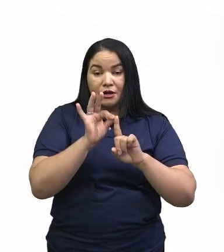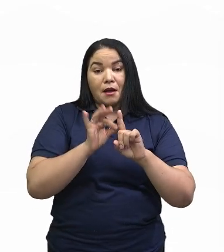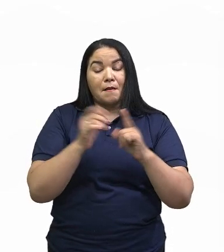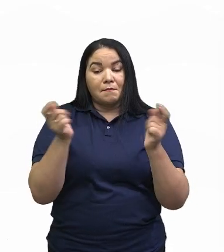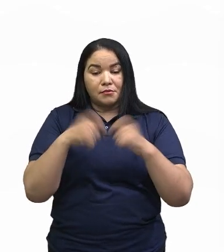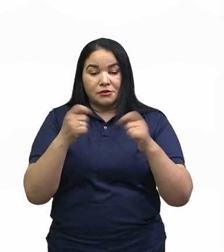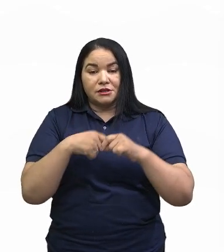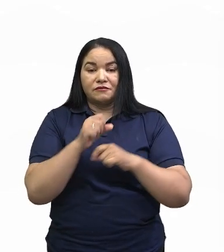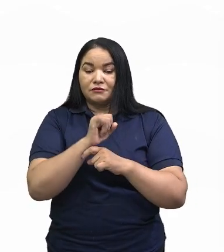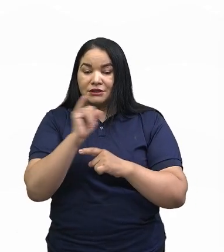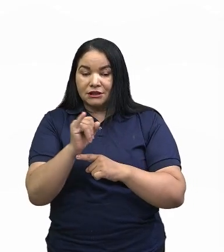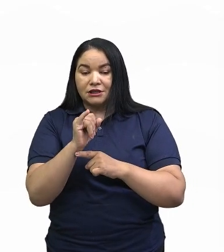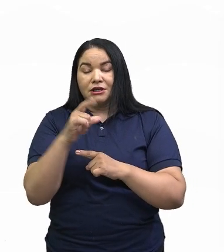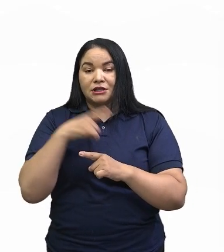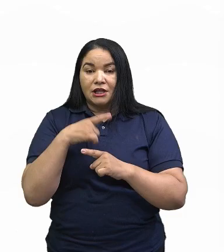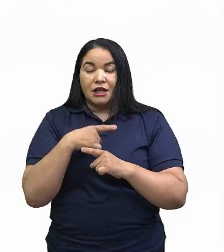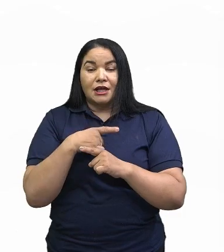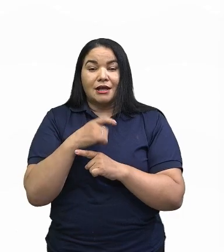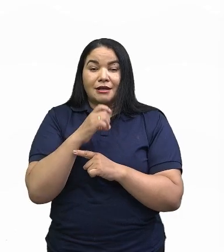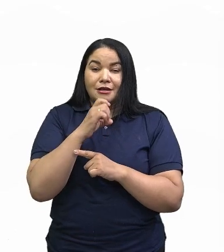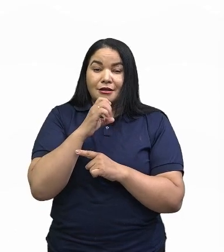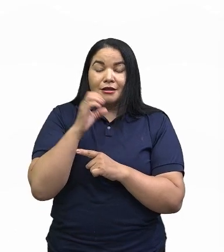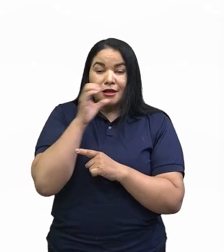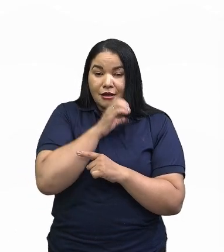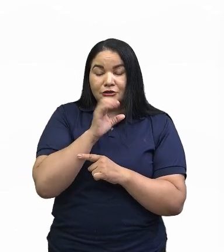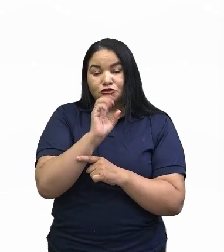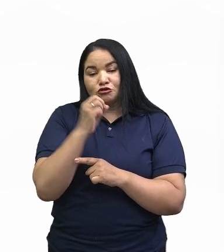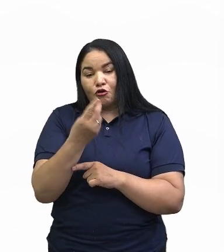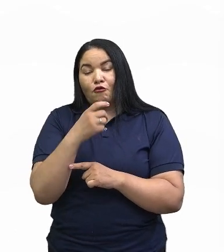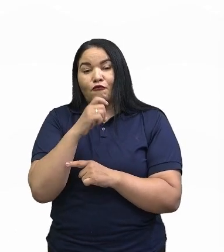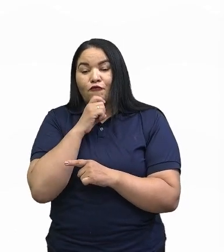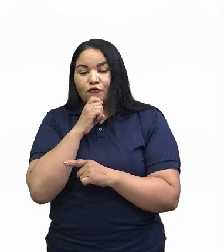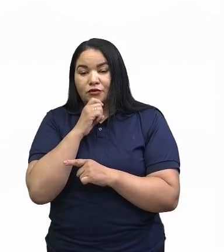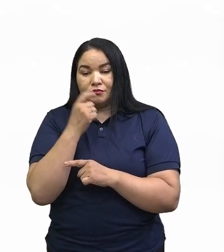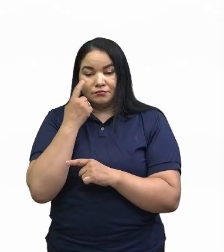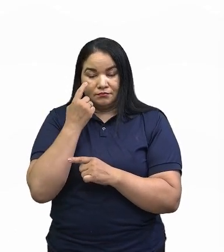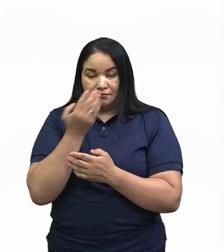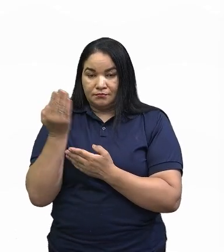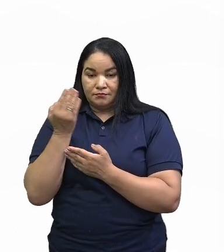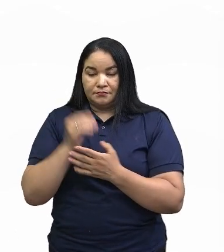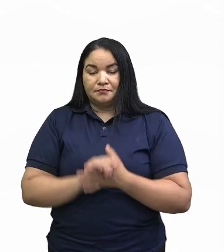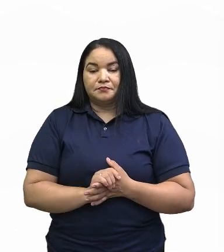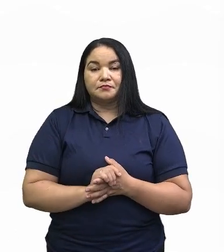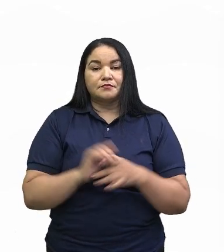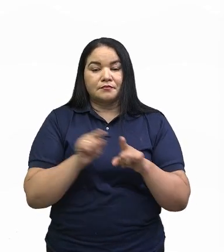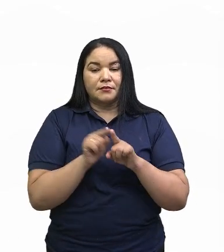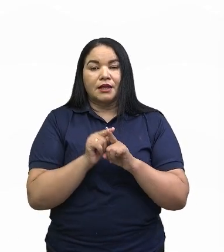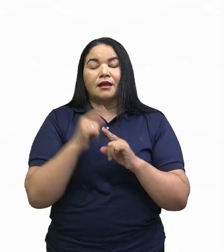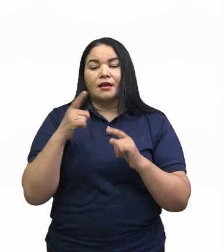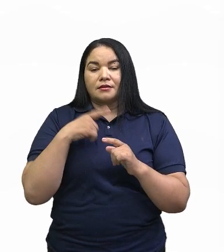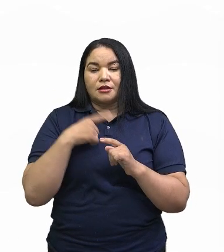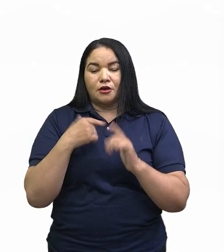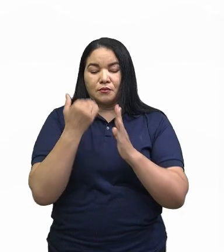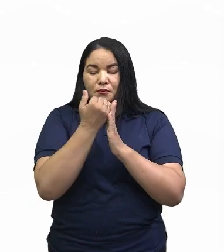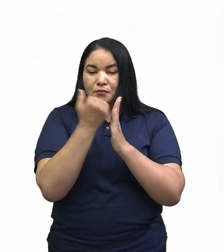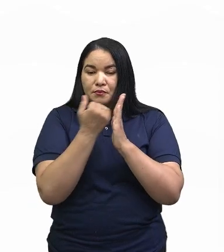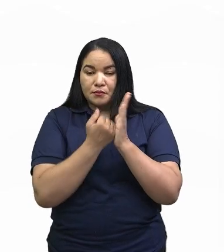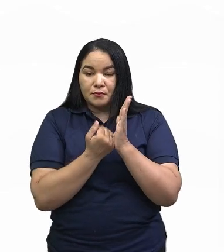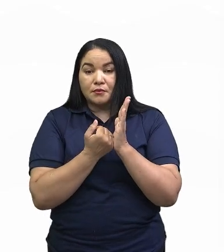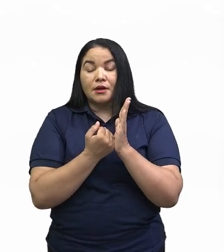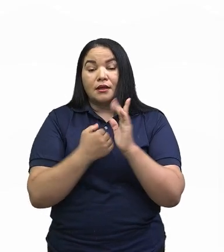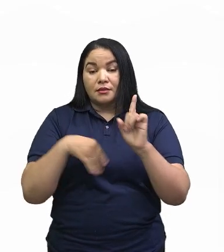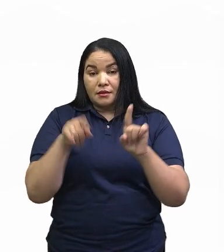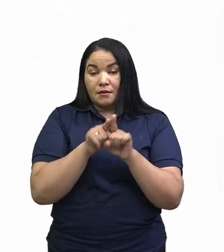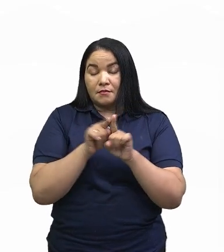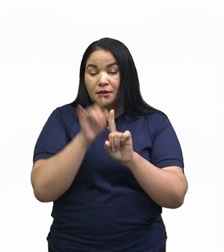determinar se o corpo está quente ou frio, como nós temos aí as escalas. Nessa escala termométrica, como nós já vimos